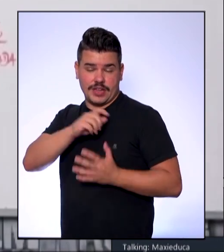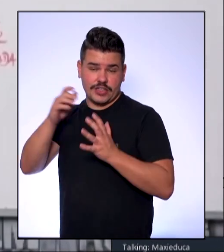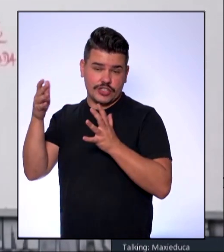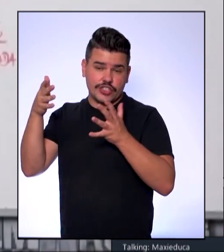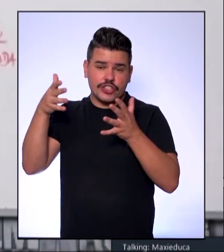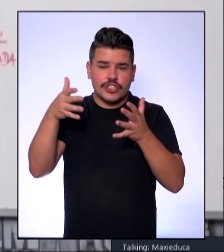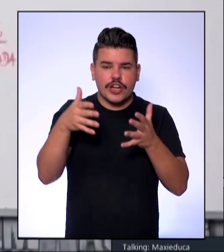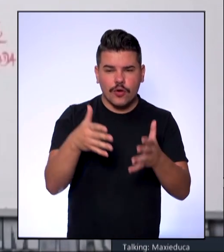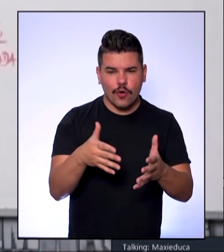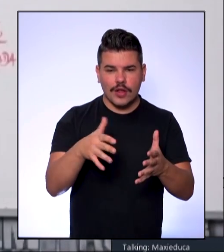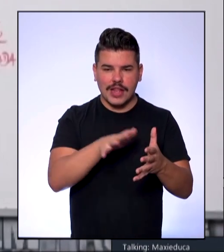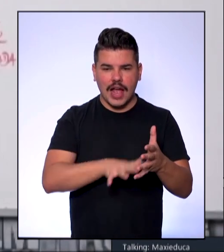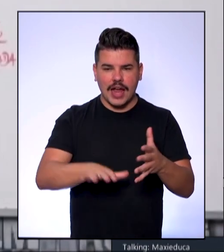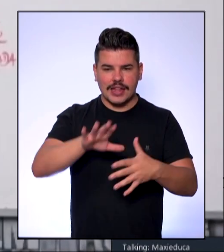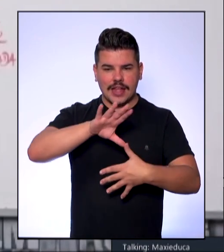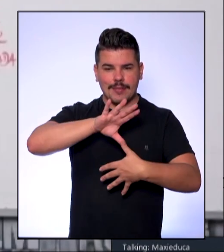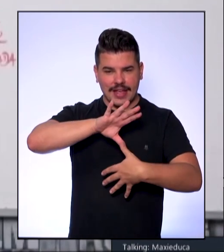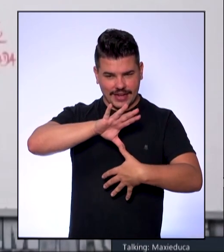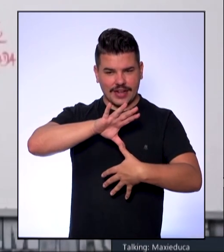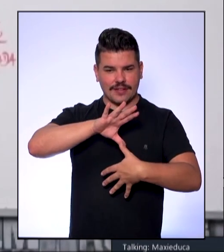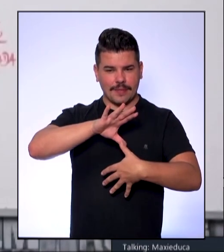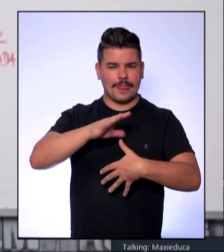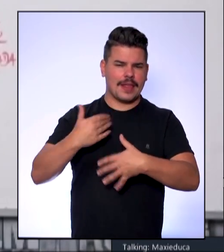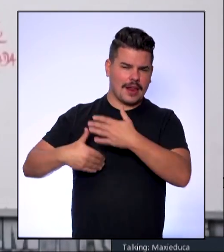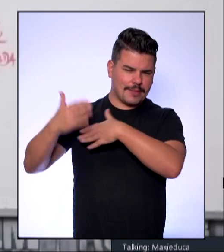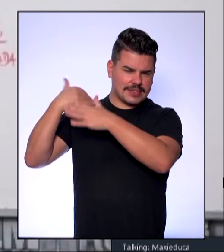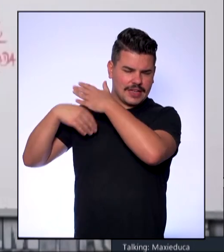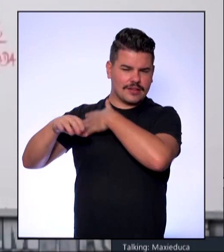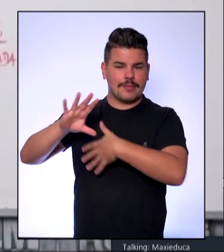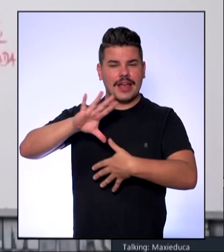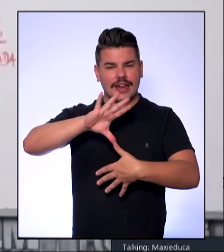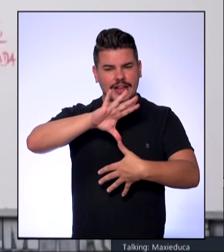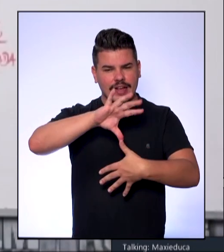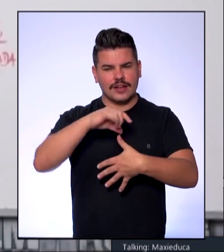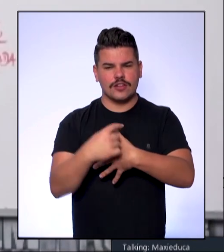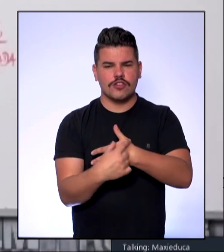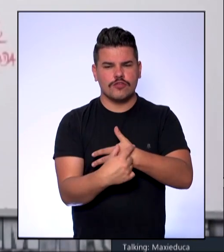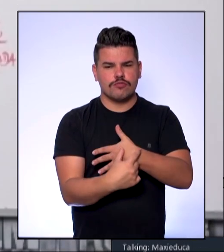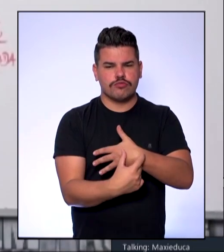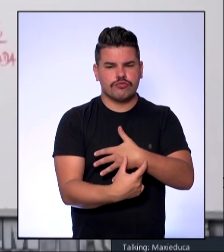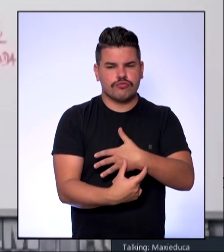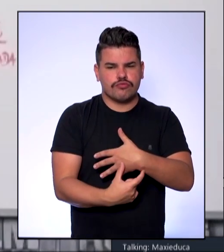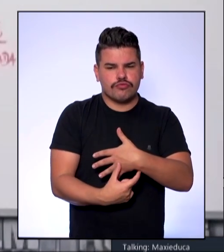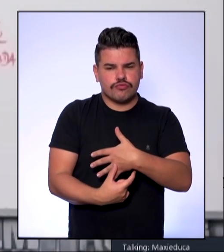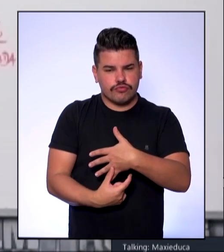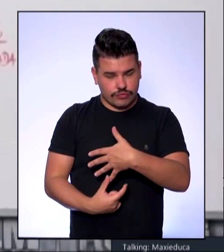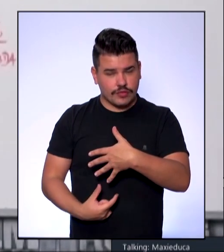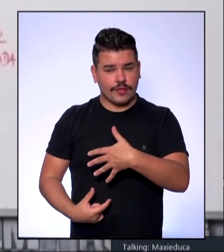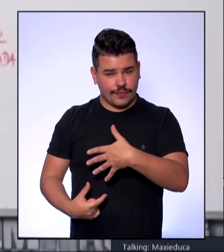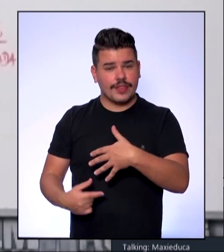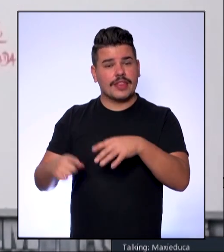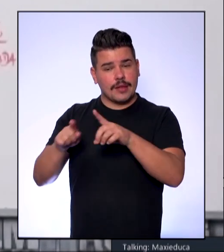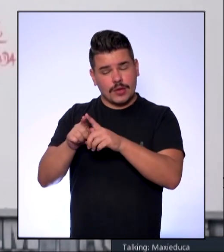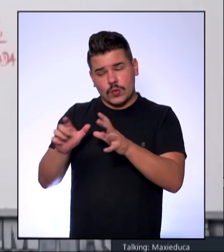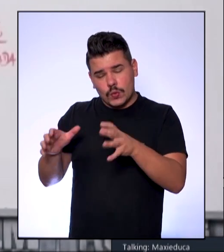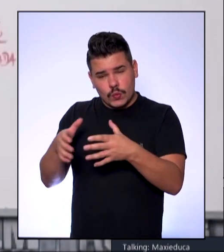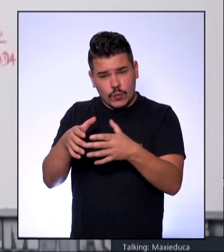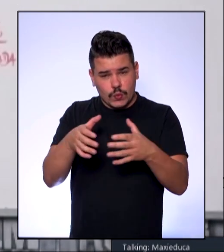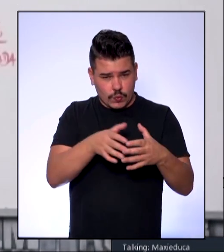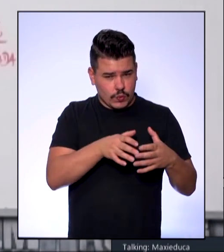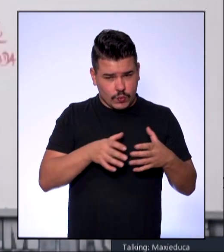sua porção da América, que foi dividida lá atrás, tá? Na bula intercoiteira e no Tratado de Tordesilhas,